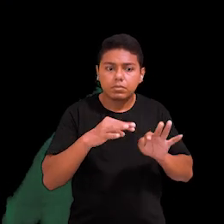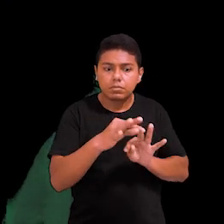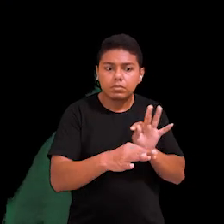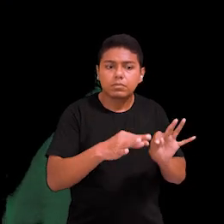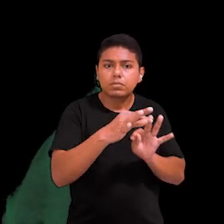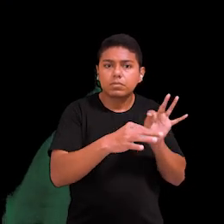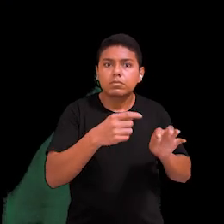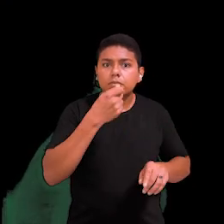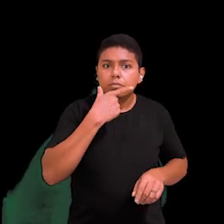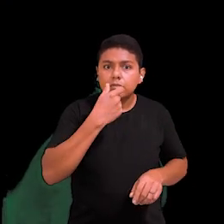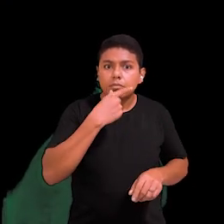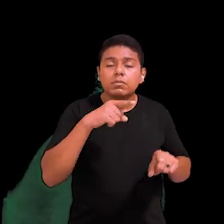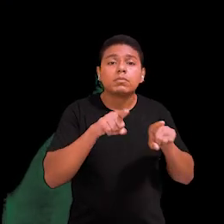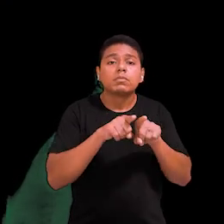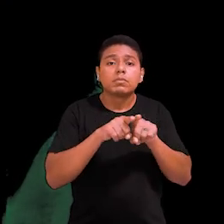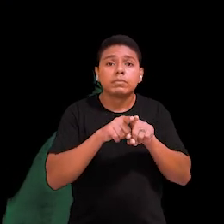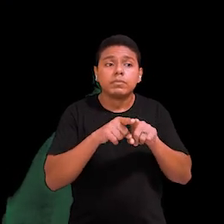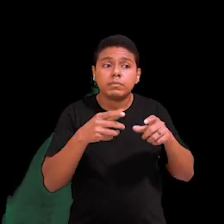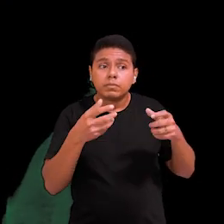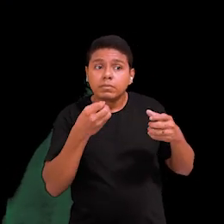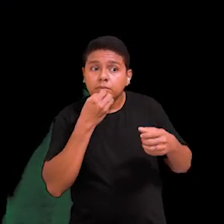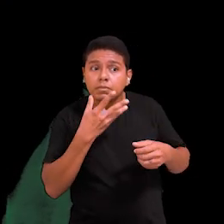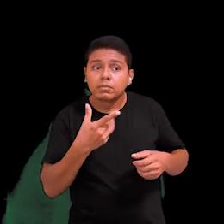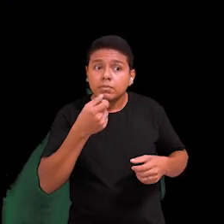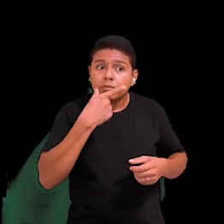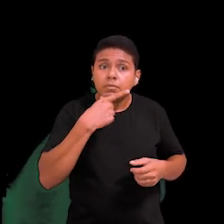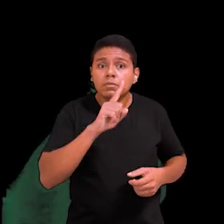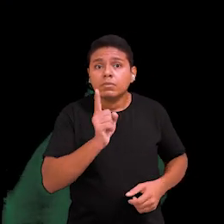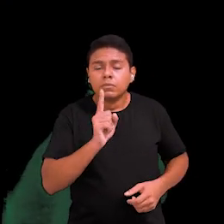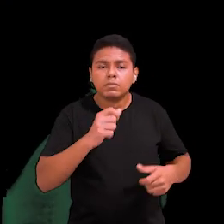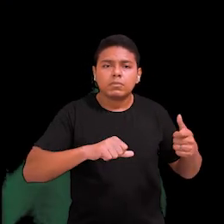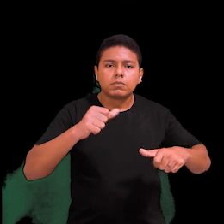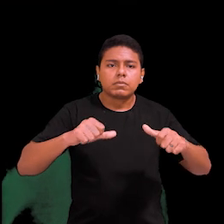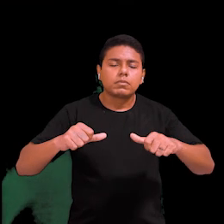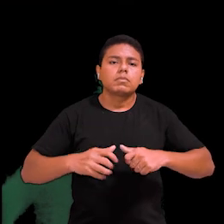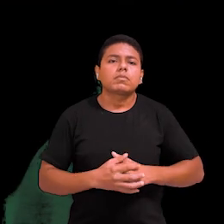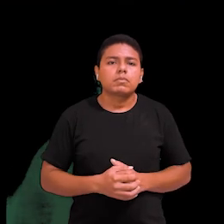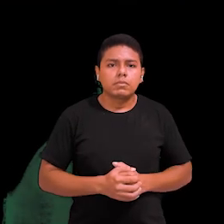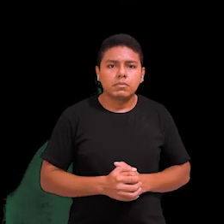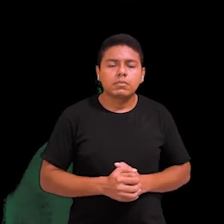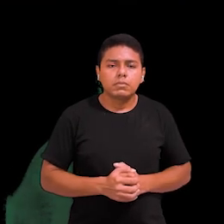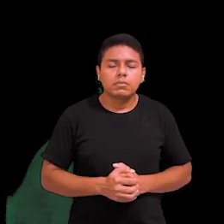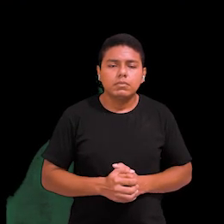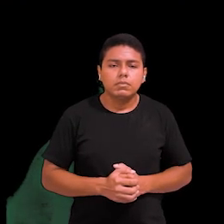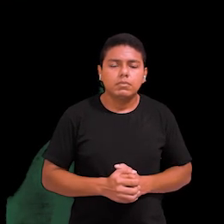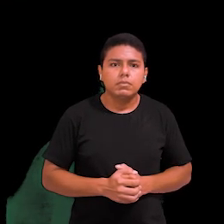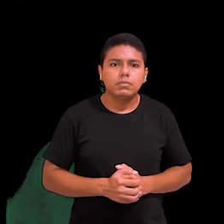avaliar e investigar a terapêutica medicamentosa e a sua adesão.